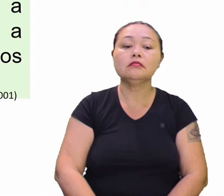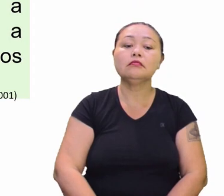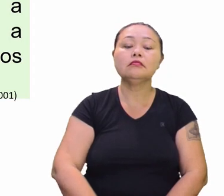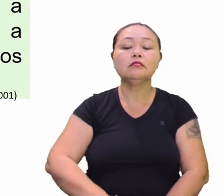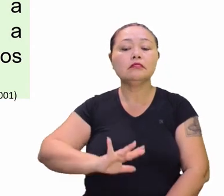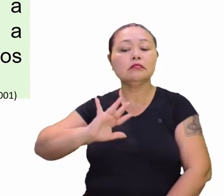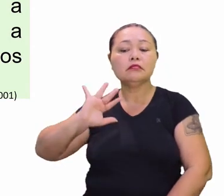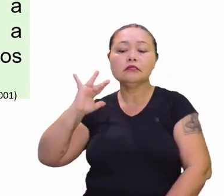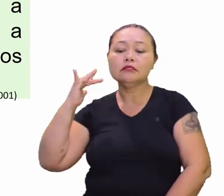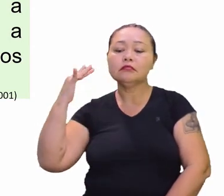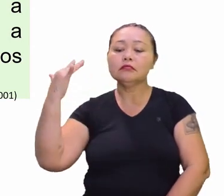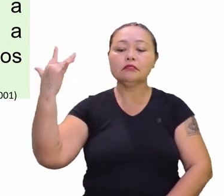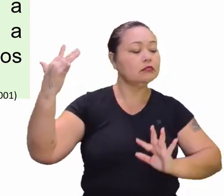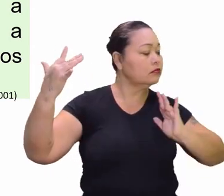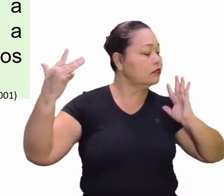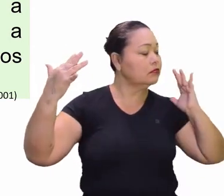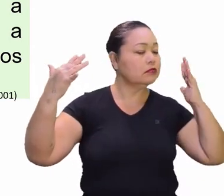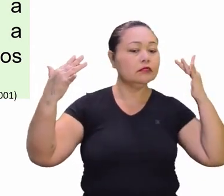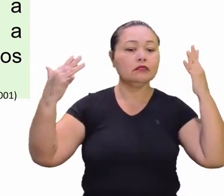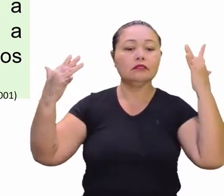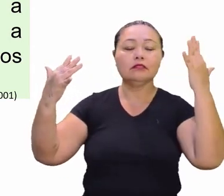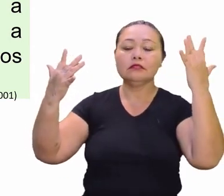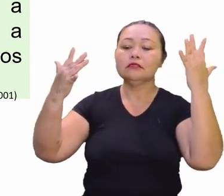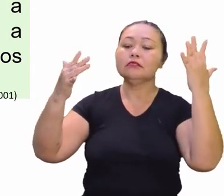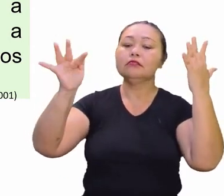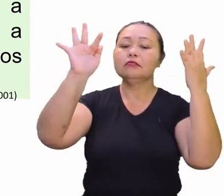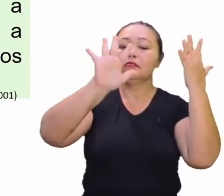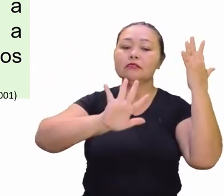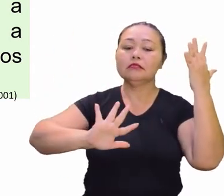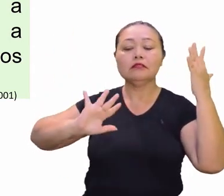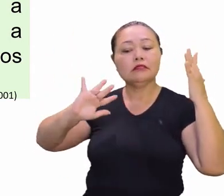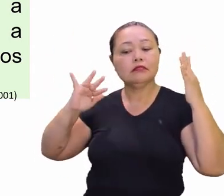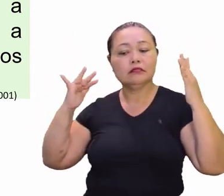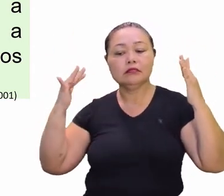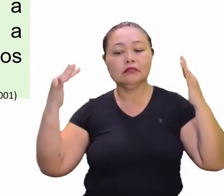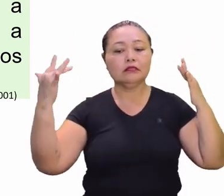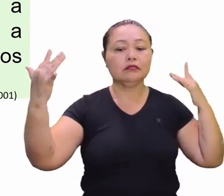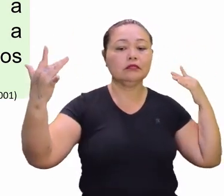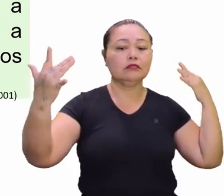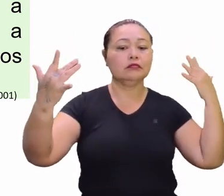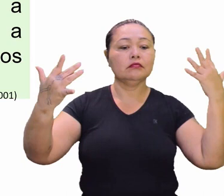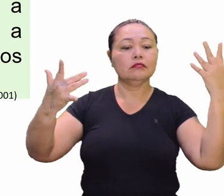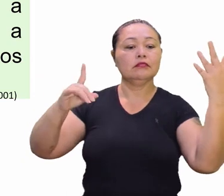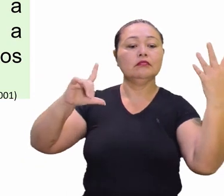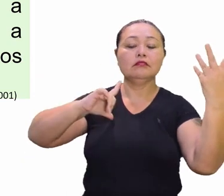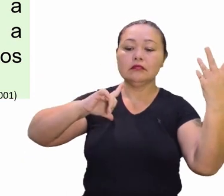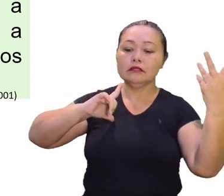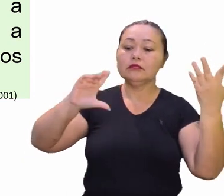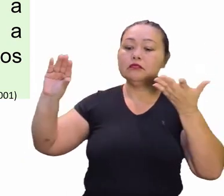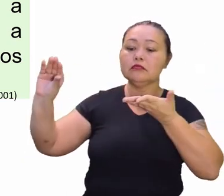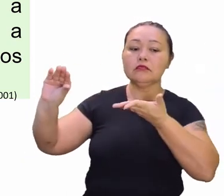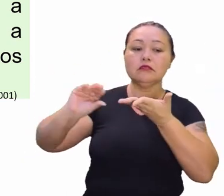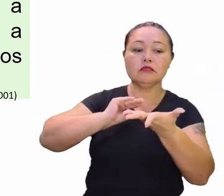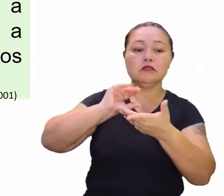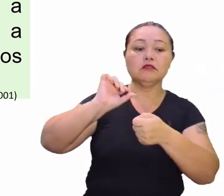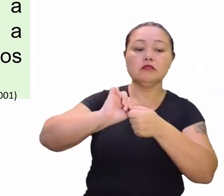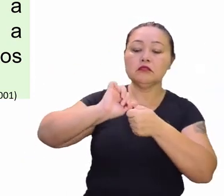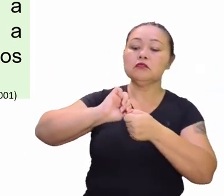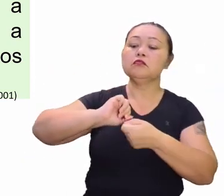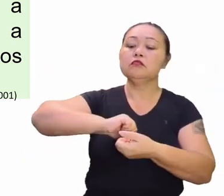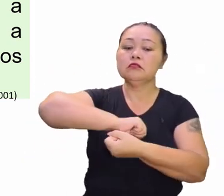E as florestas nacionais e floresta de rendimento sustentável,